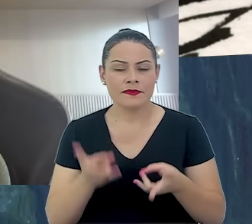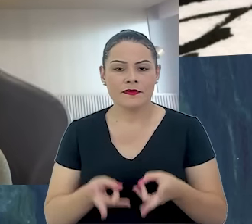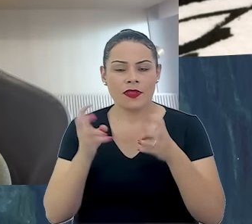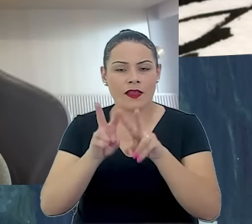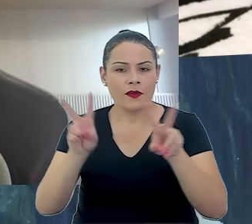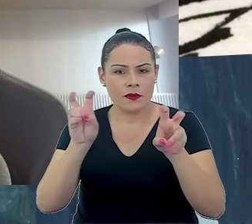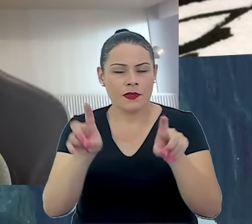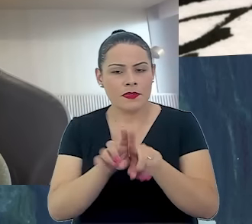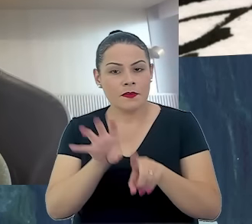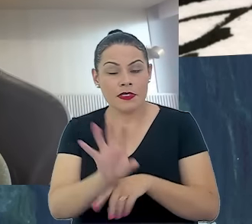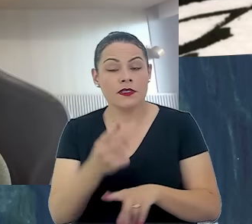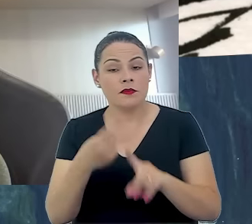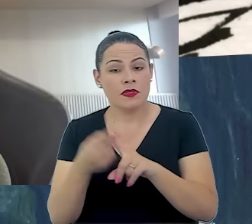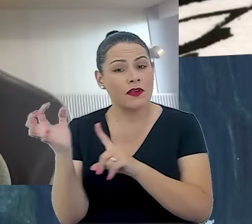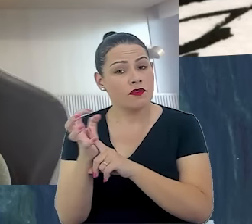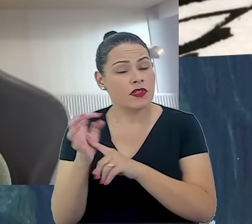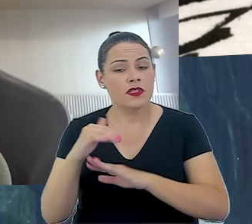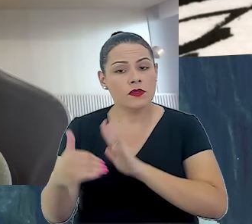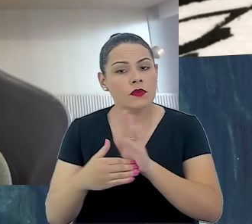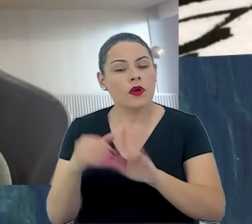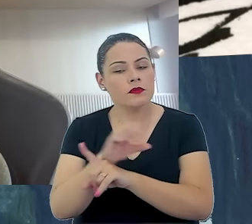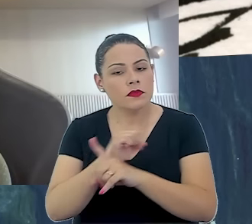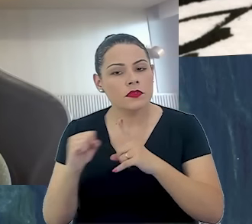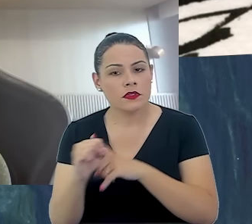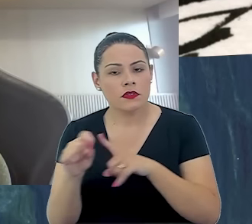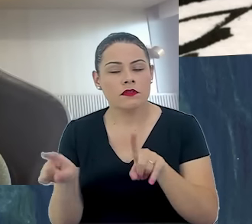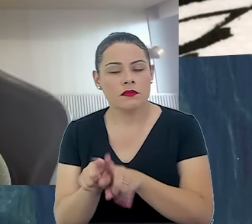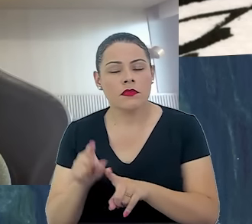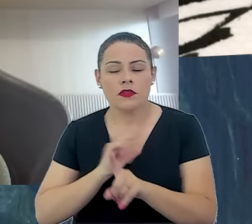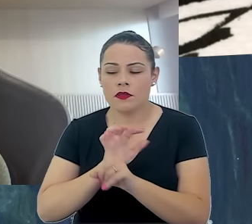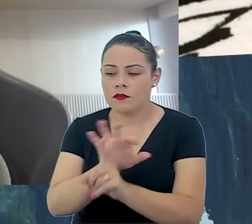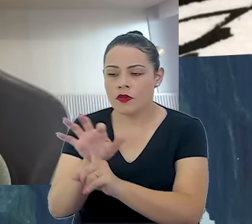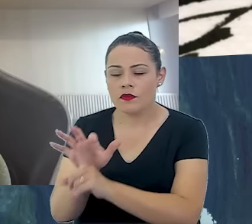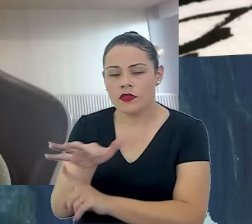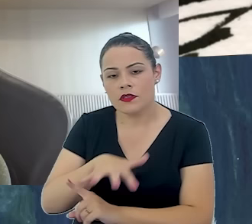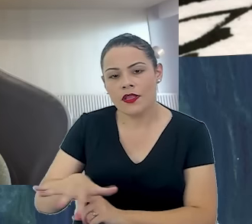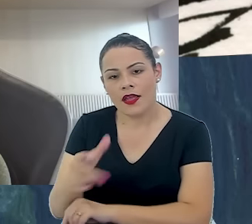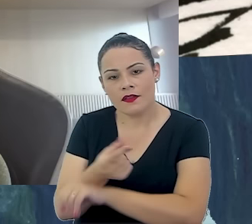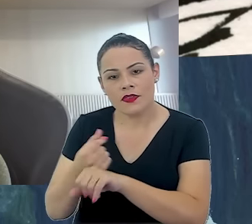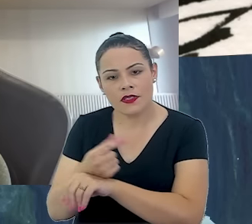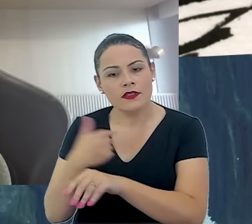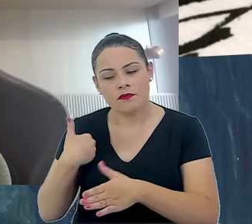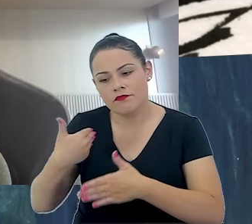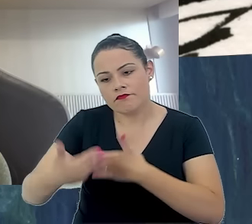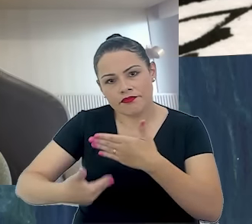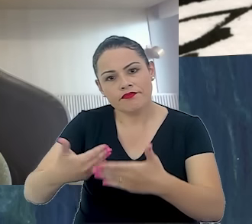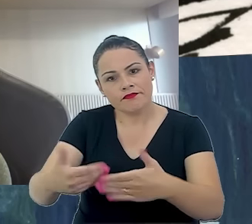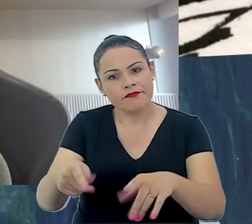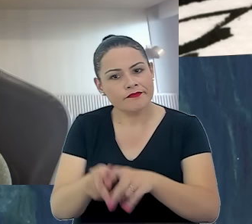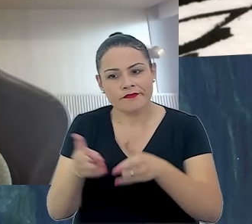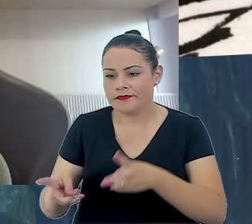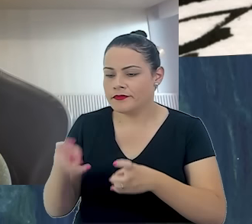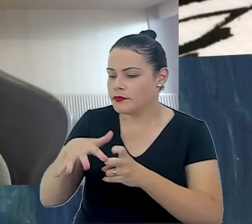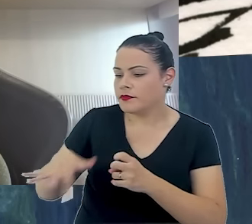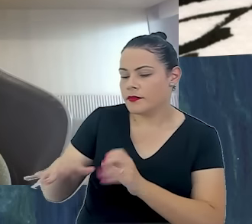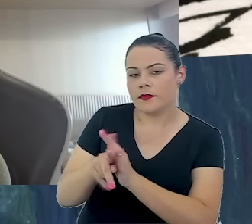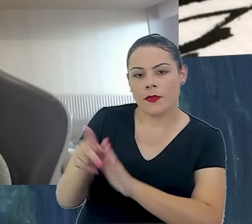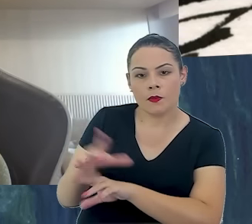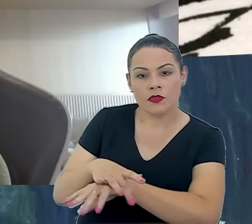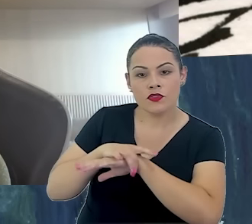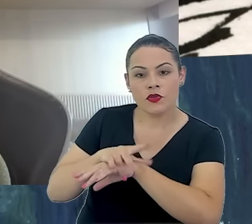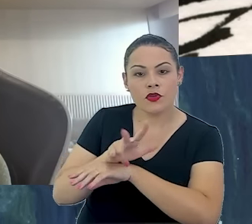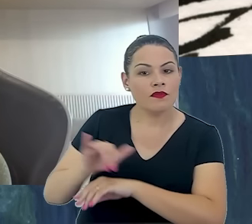se trata disso e que afeta a sociedade e e afeta o mercado financeiro sistemicamente mesmo é só olhar pro setor